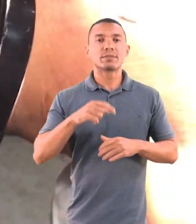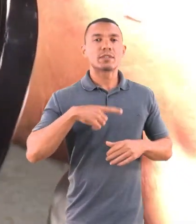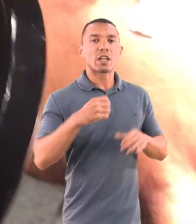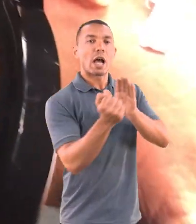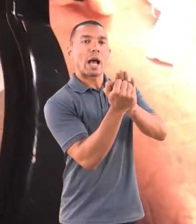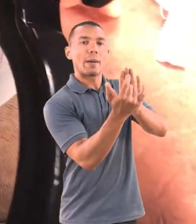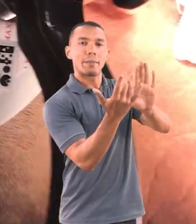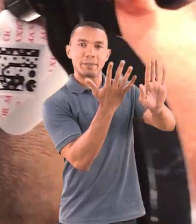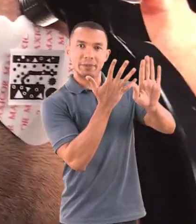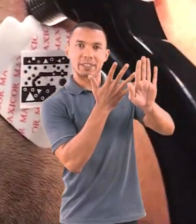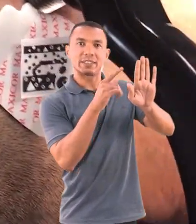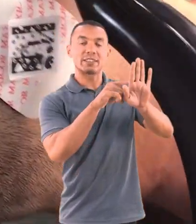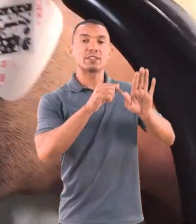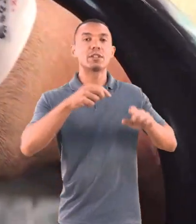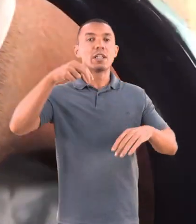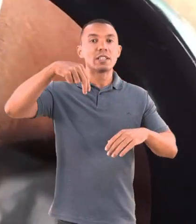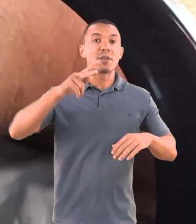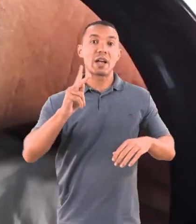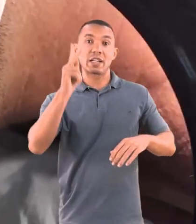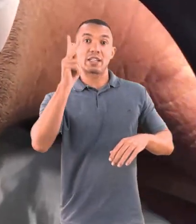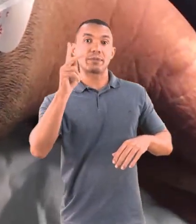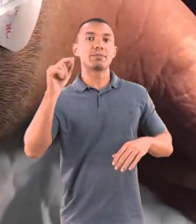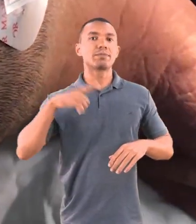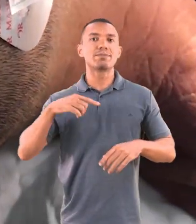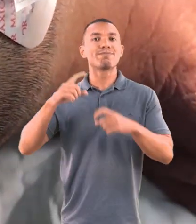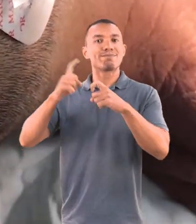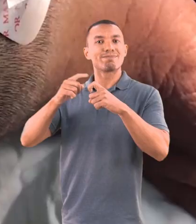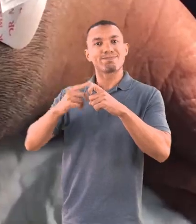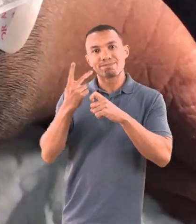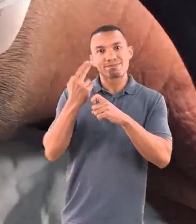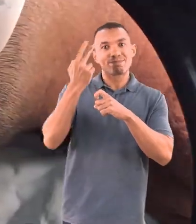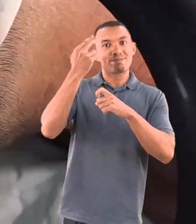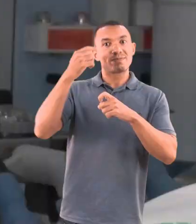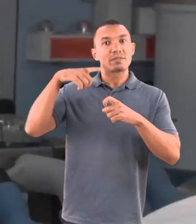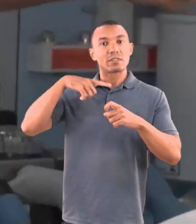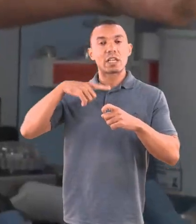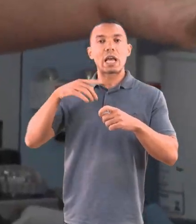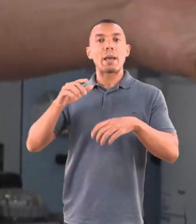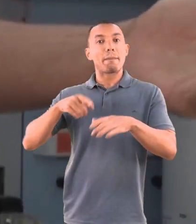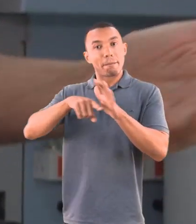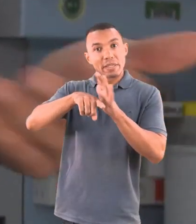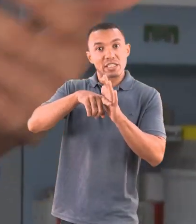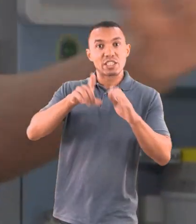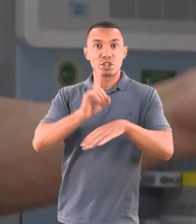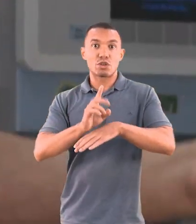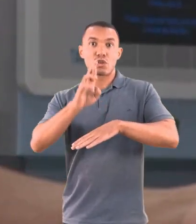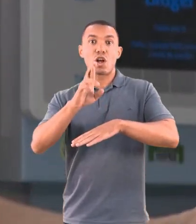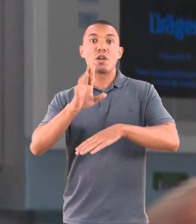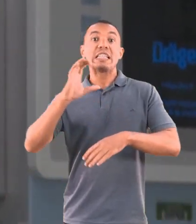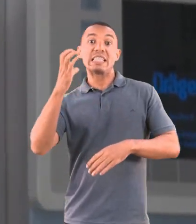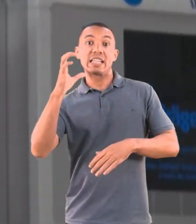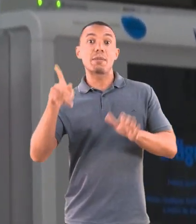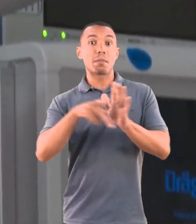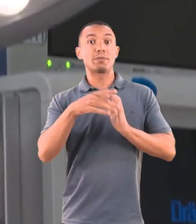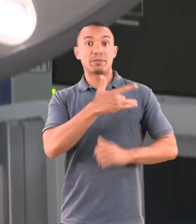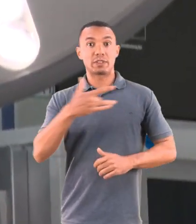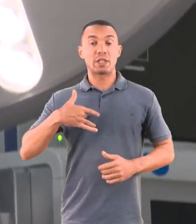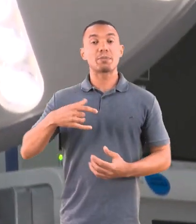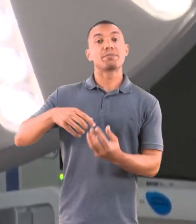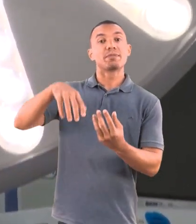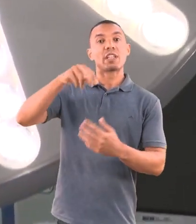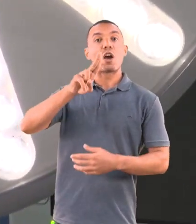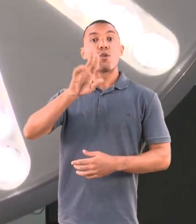O NeuroKeyPoint, como é chamado o app, foi desenvolvido pelo neurocirurgião na pesquisa de doutorado em Ciências da Saúde